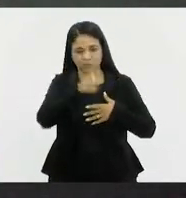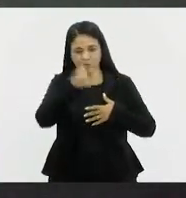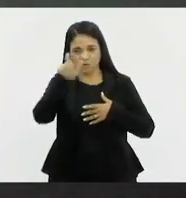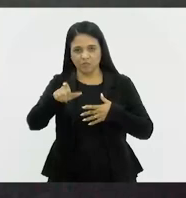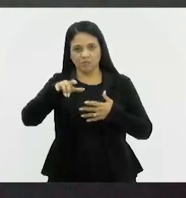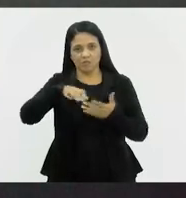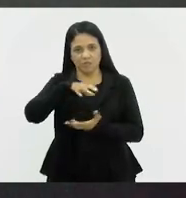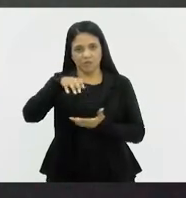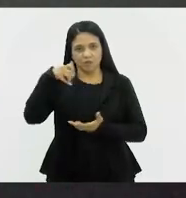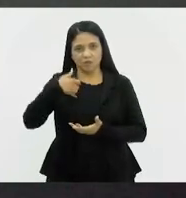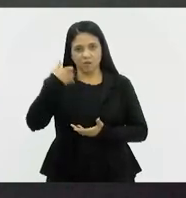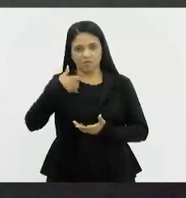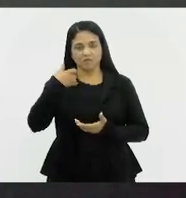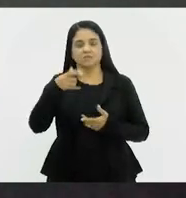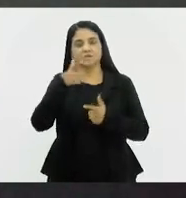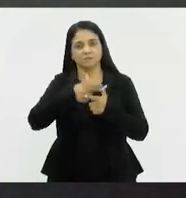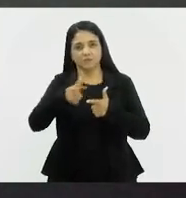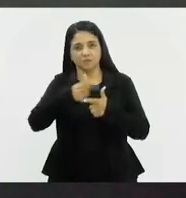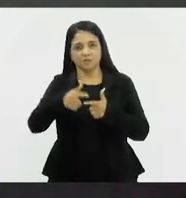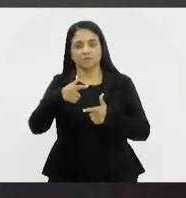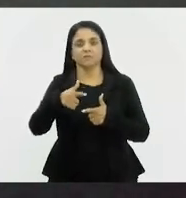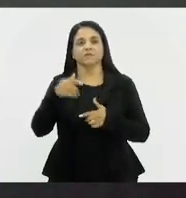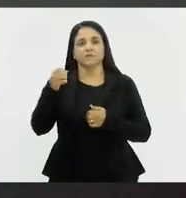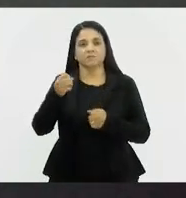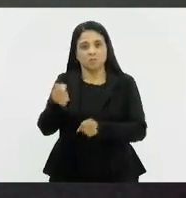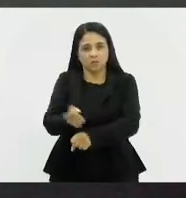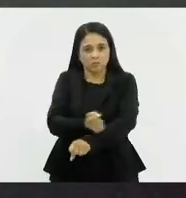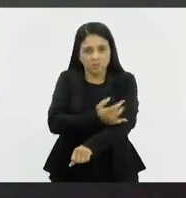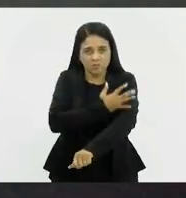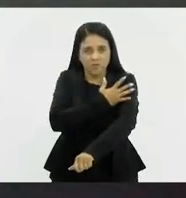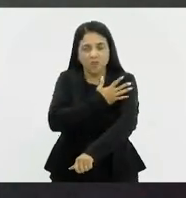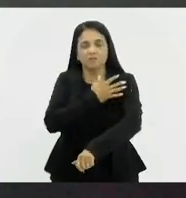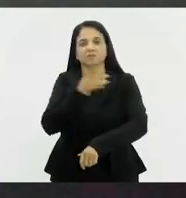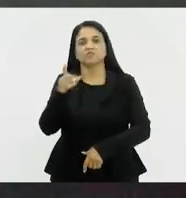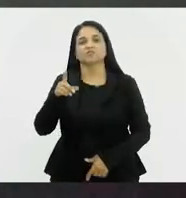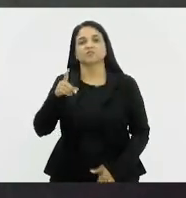problemas emocionais, a doutora Dina Frutuoso.